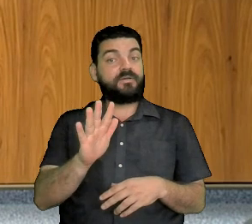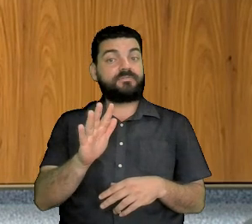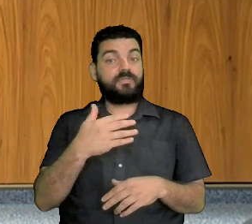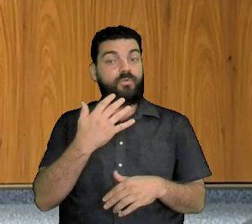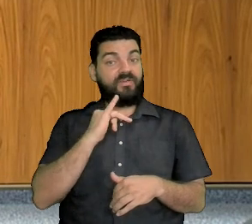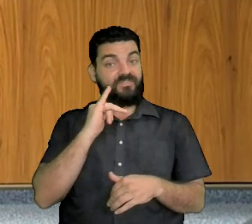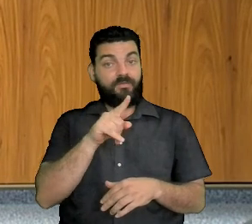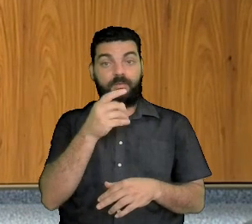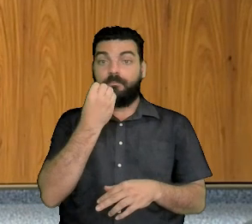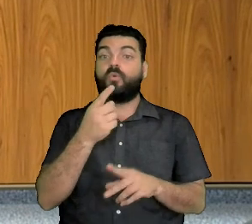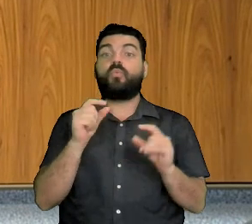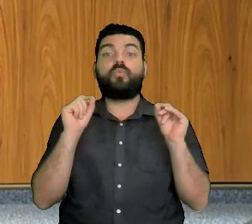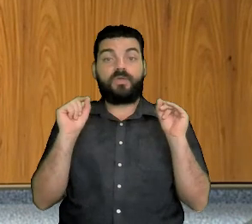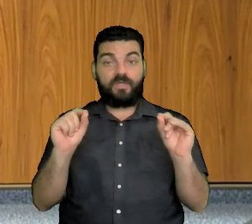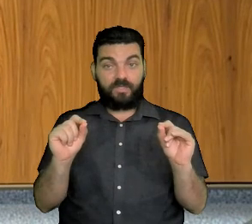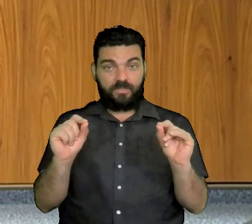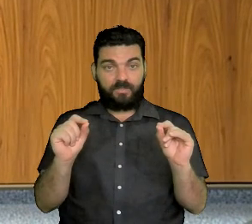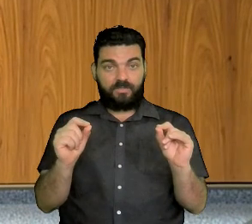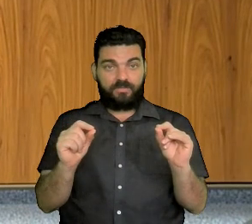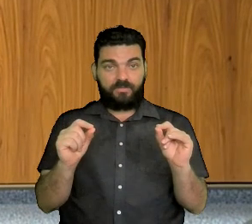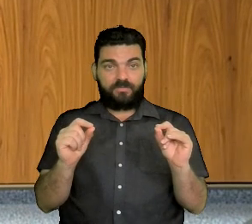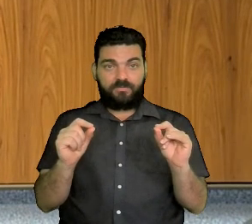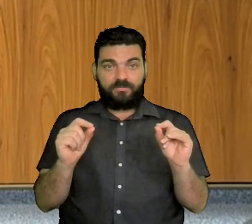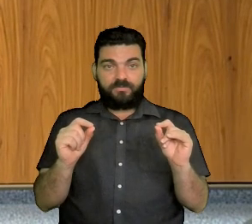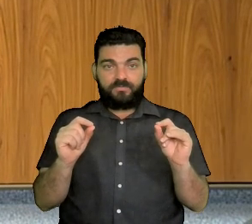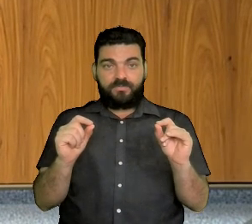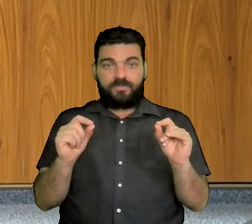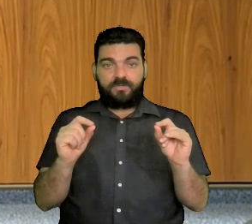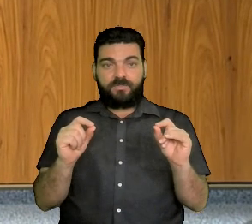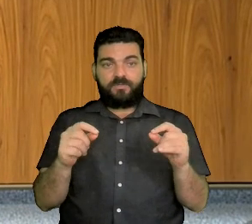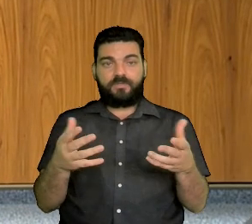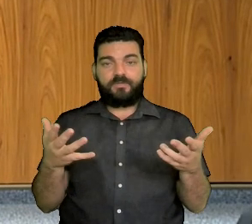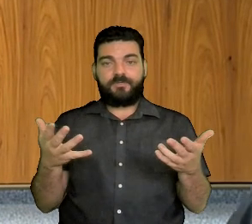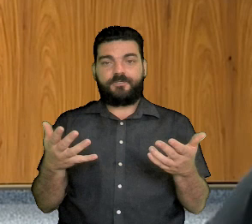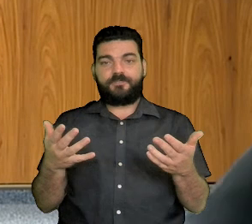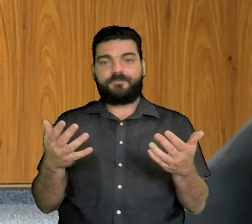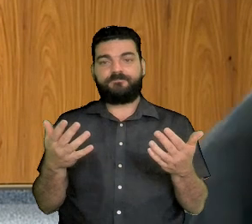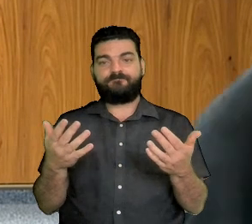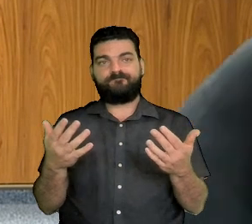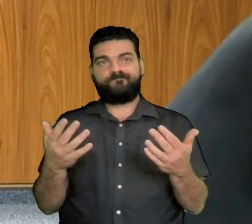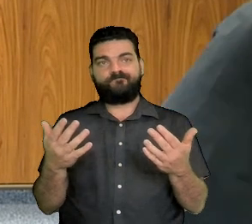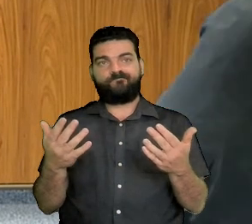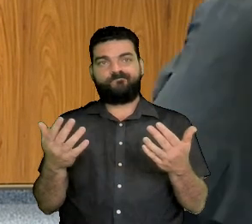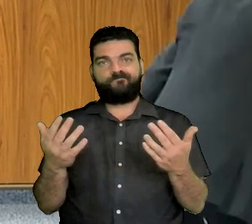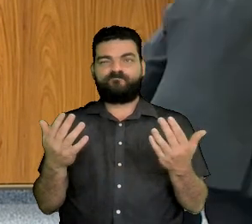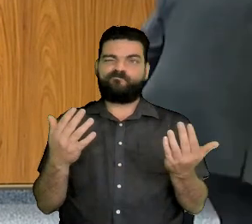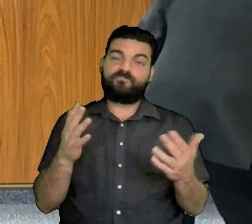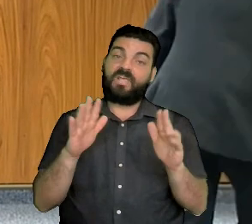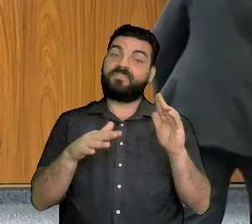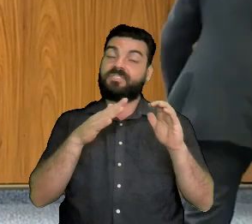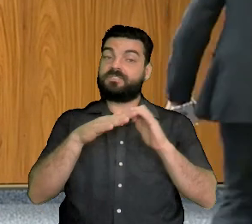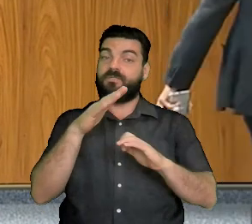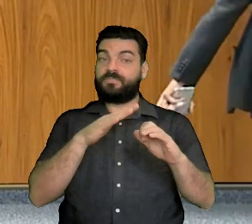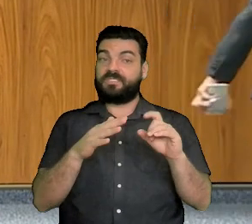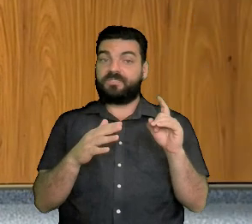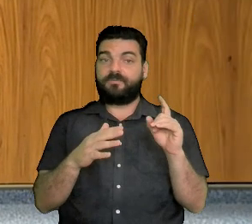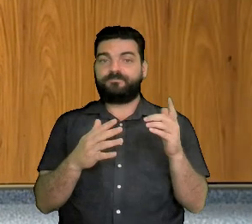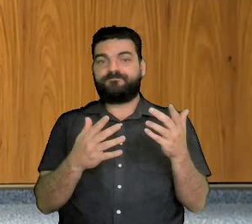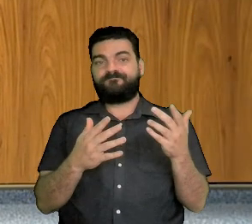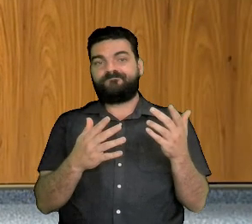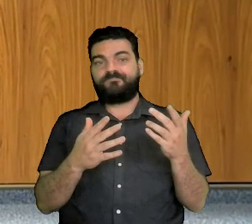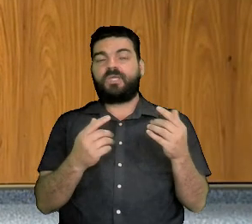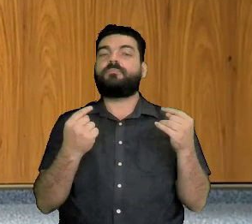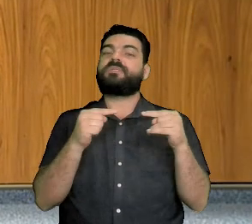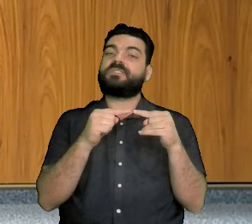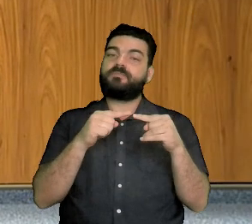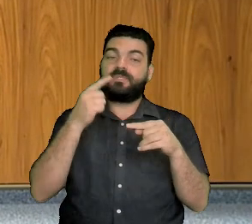de compartilhar com todos é justamente a necessidade de as empresas